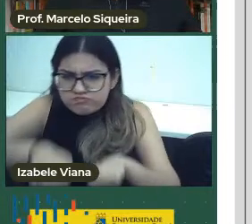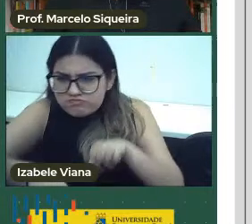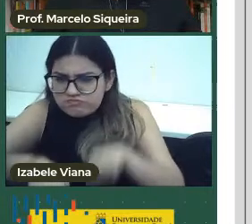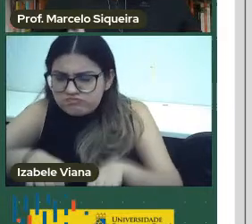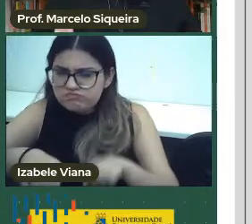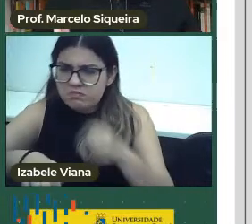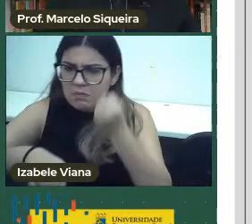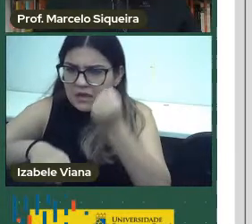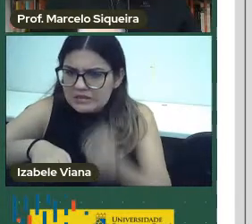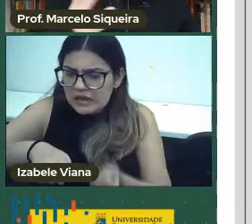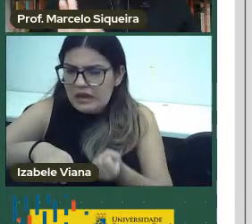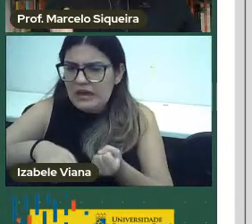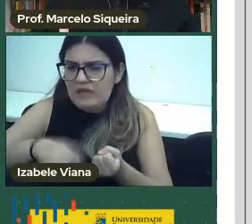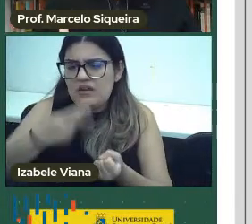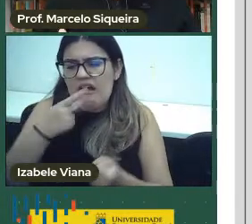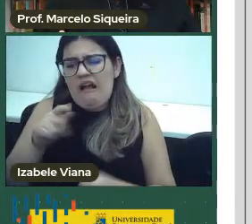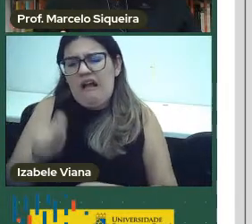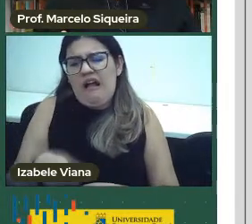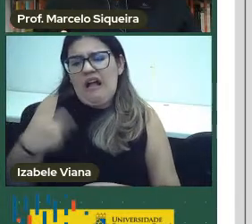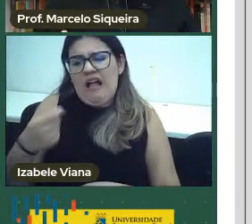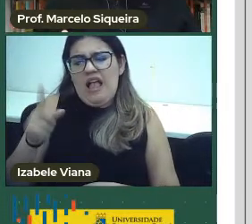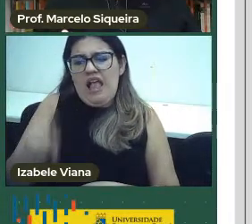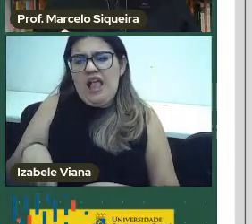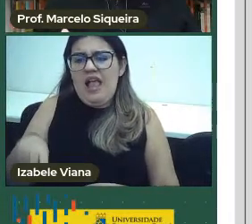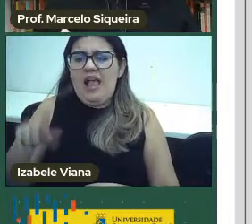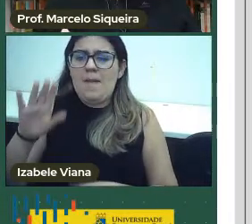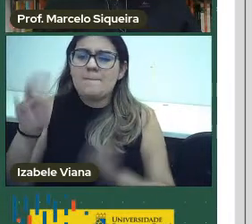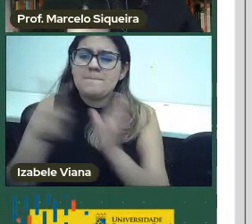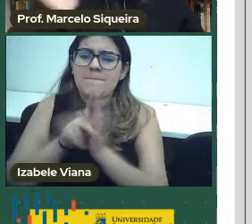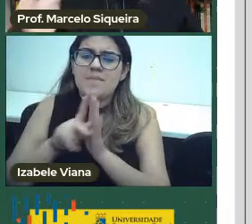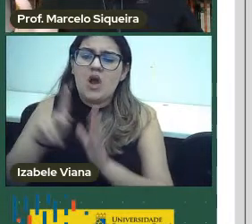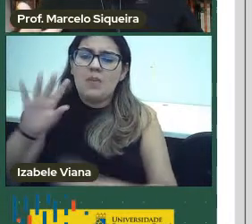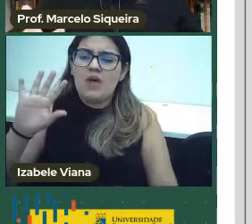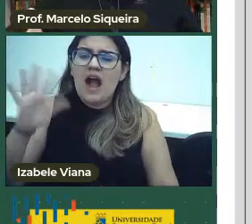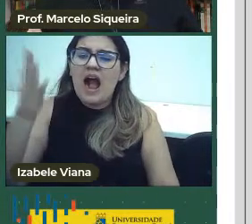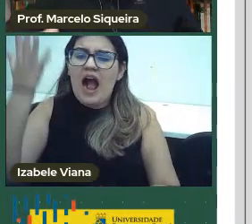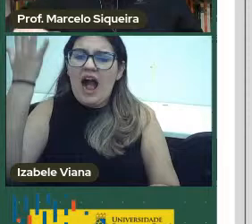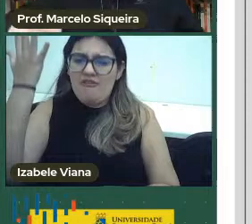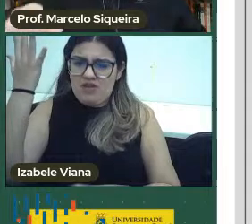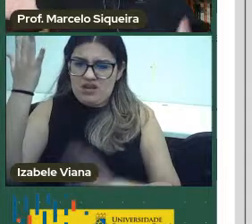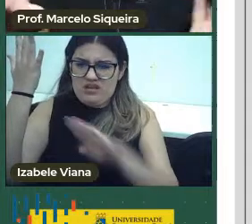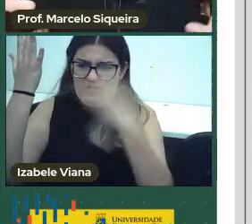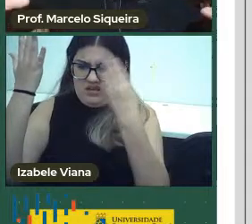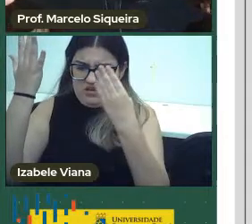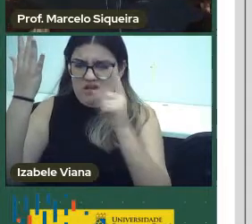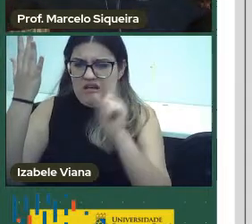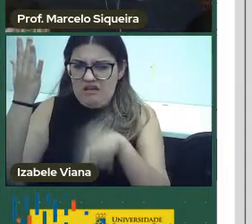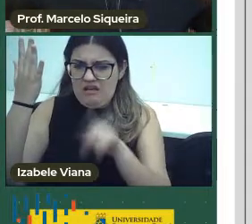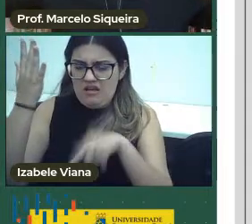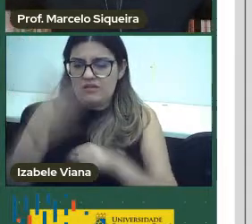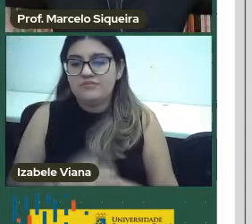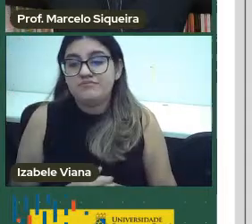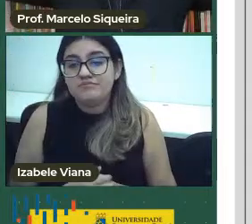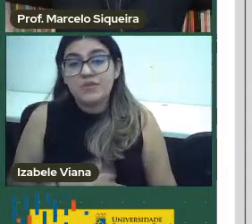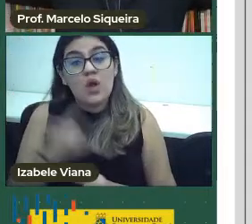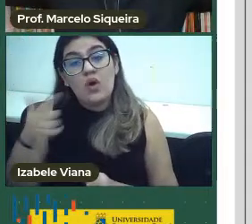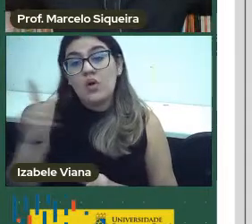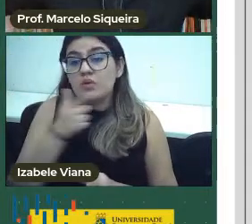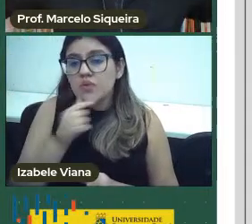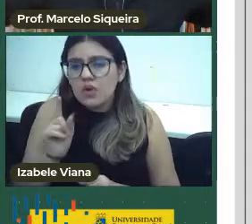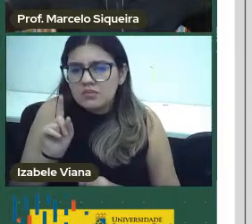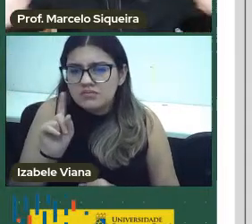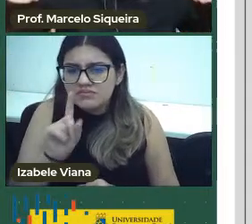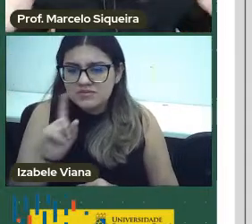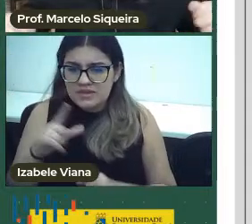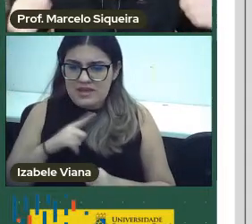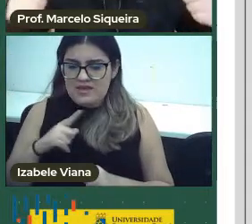pesado, e aí falou, não, isso aqui é um tronco de uma árvore. O outro foi, pegou na barriga do elefante, viu aquela coisa,